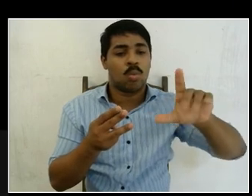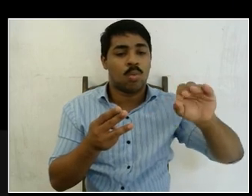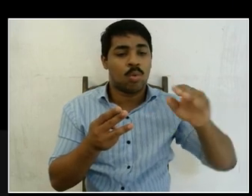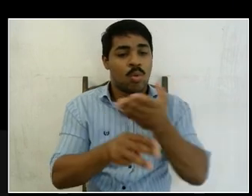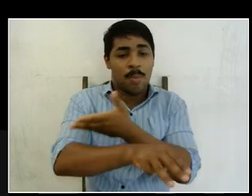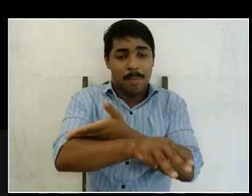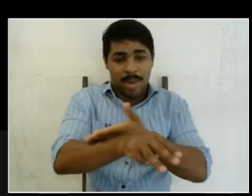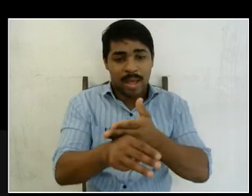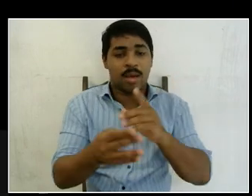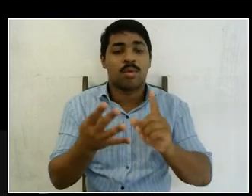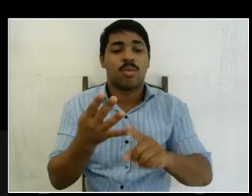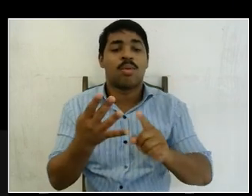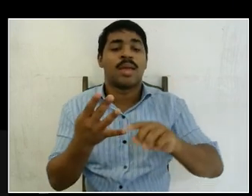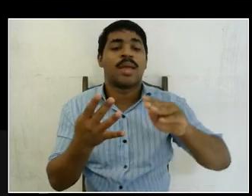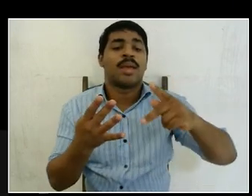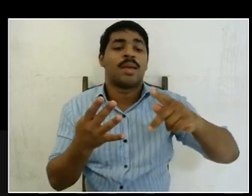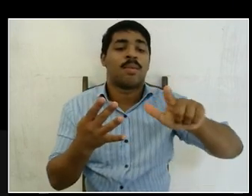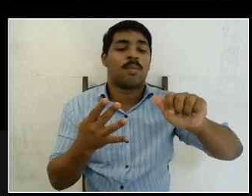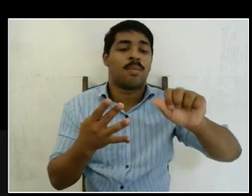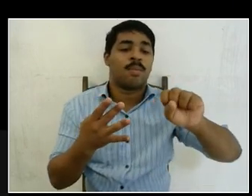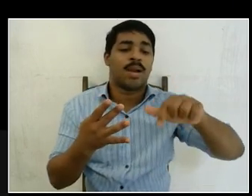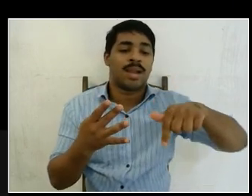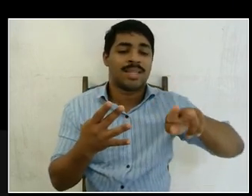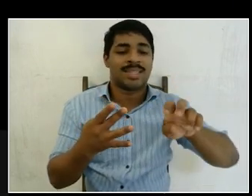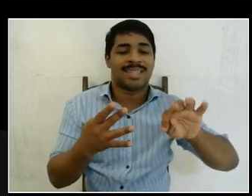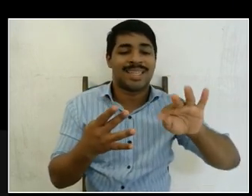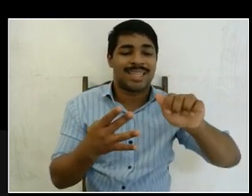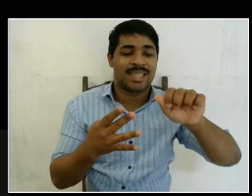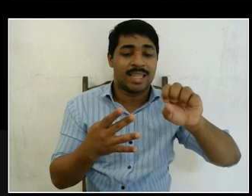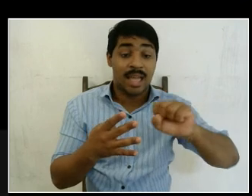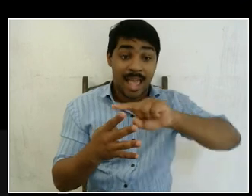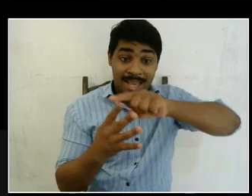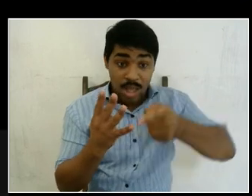plaquetas, tá? Que são fragmentos de célula, são pedaços de célula.